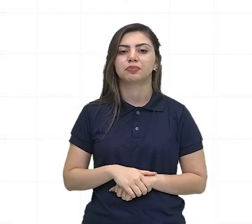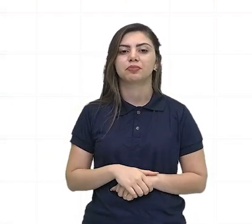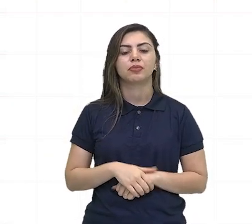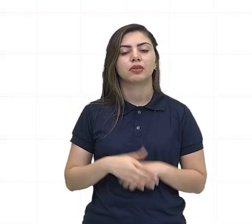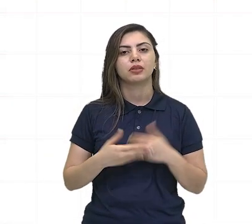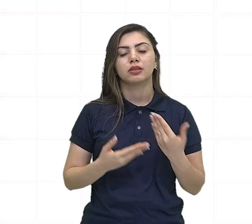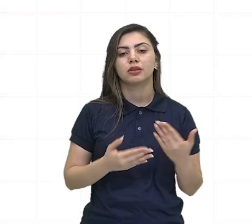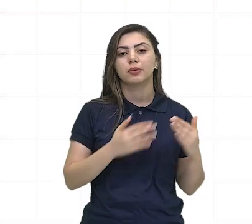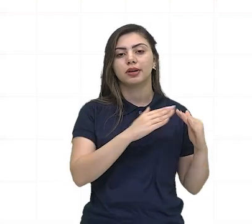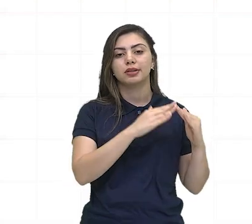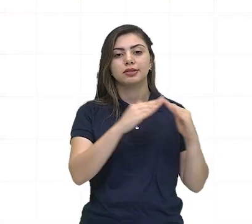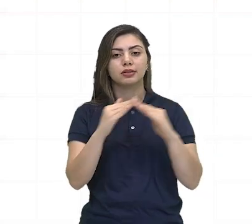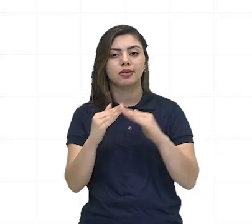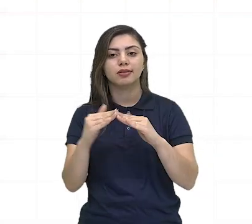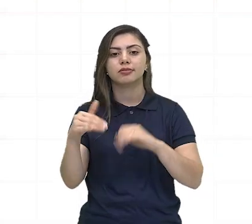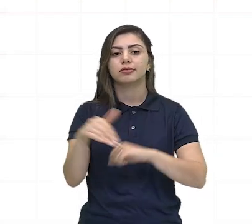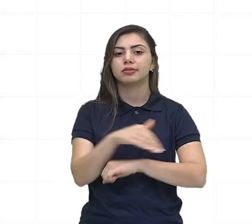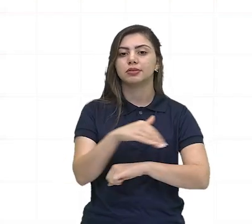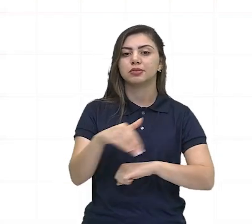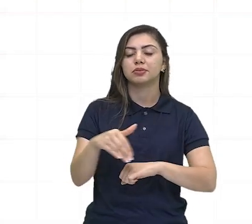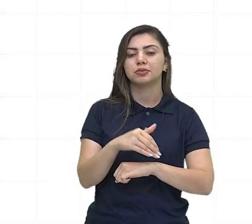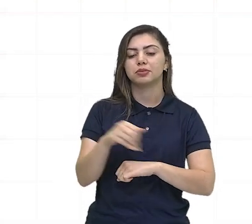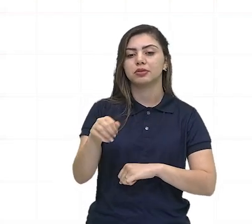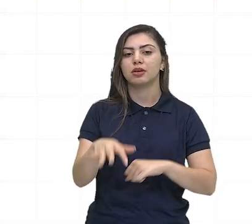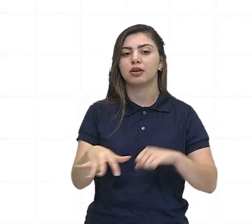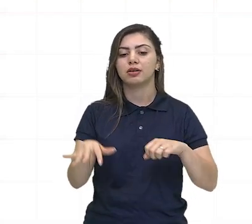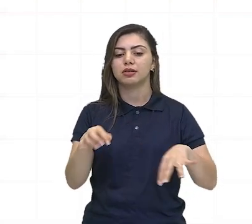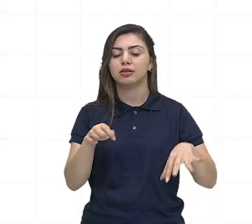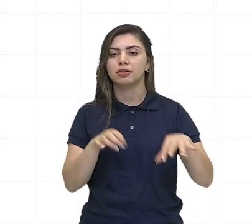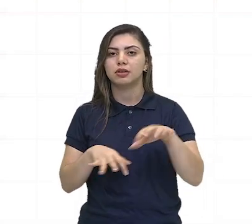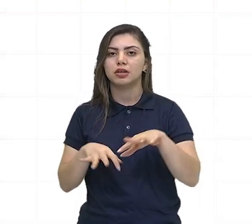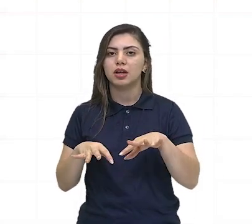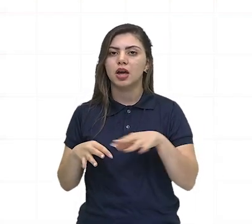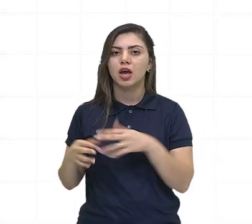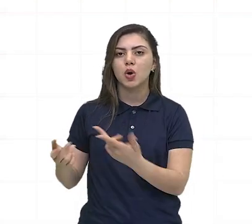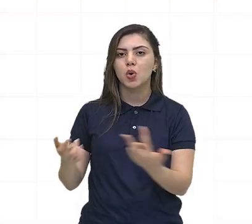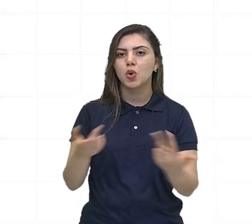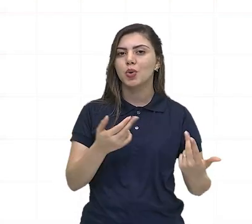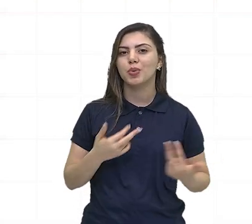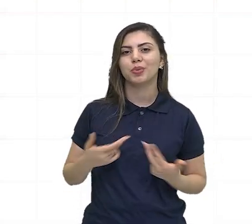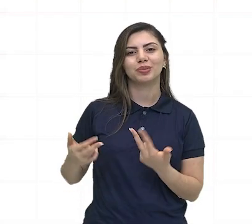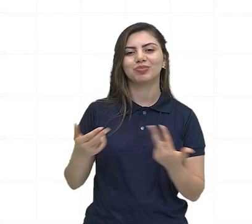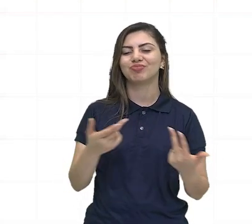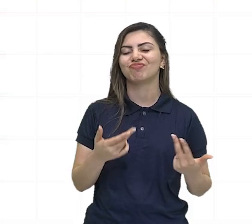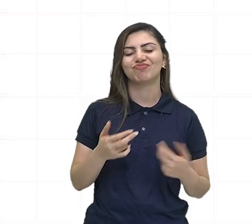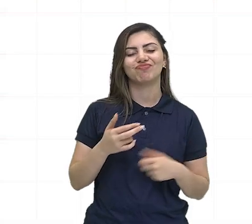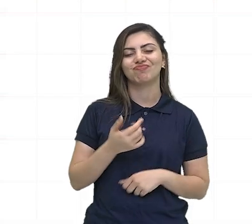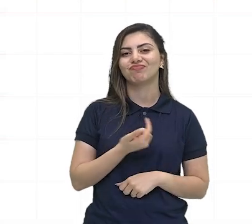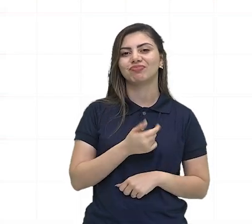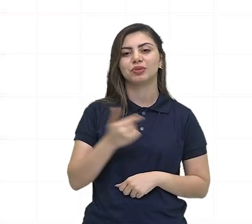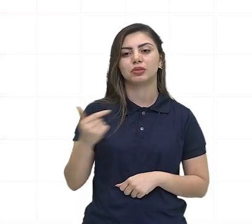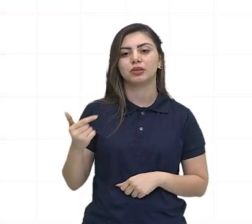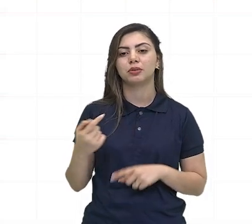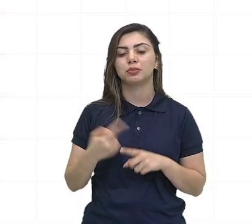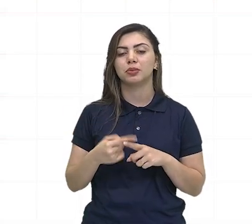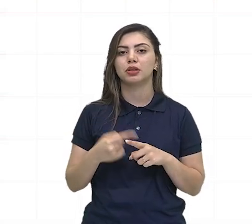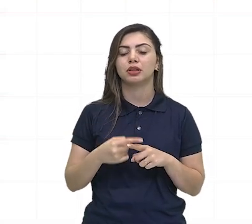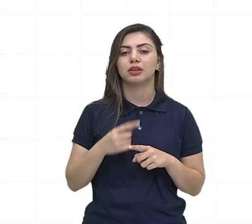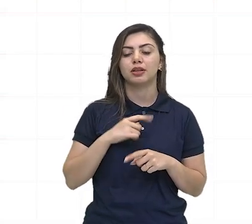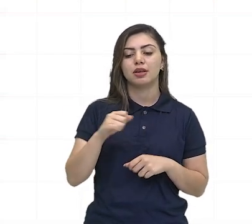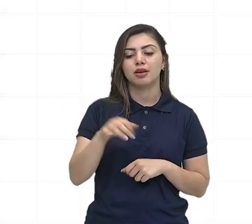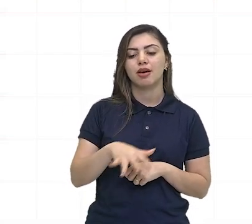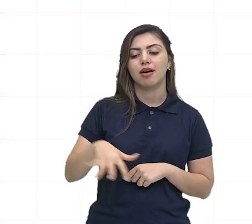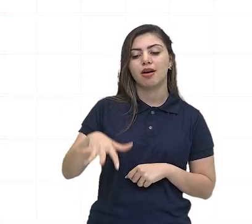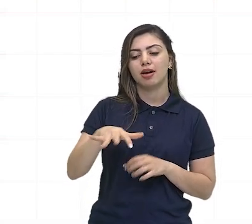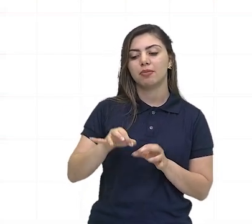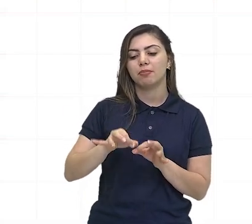como as casas e as ruas, os bairros eles não são todos iguais. Eles têm tamanhos